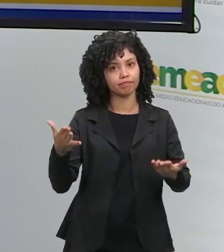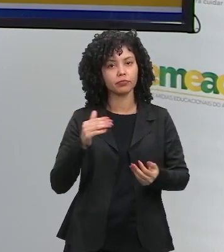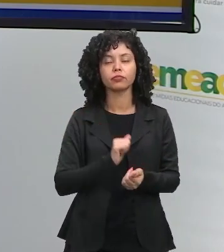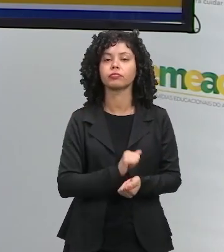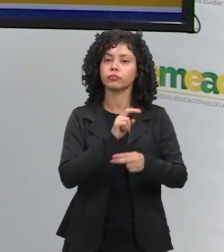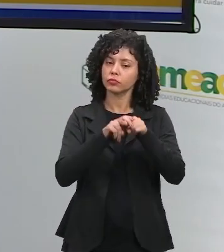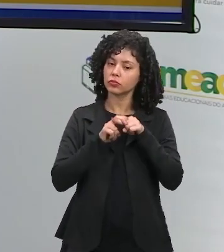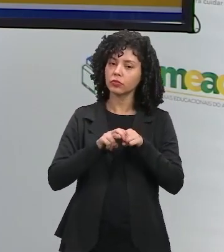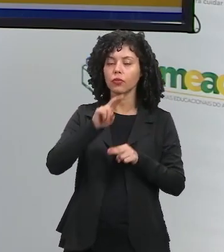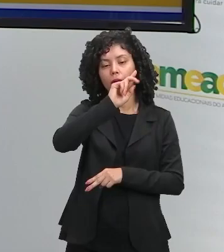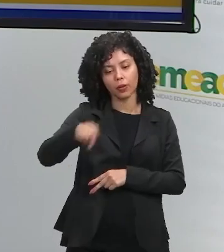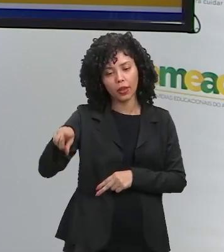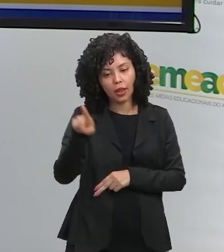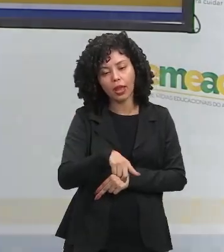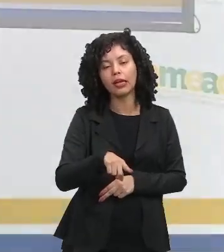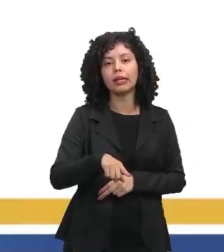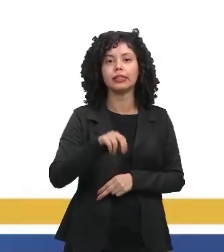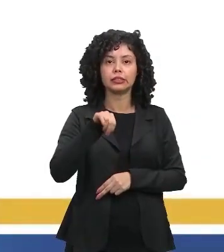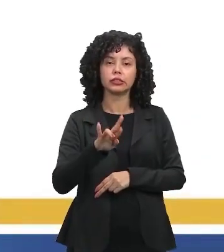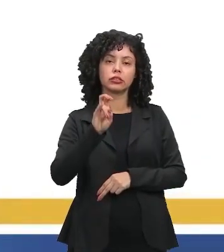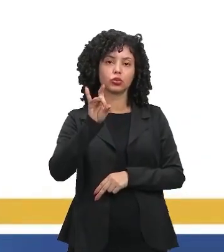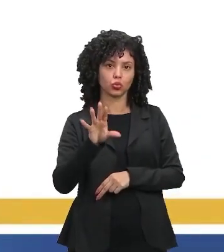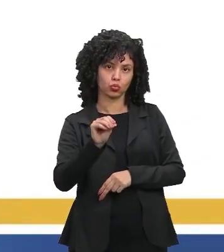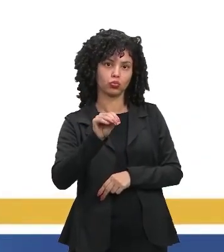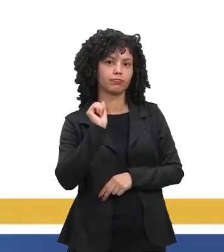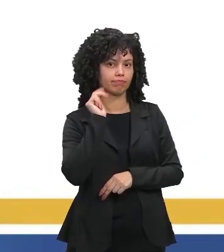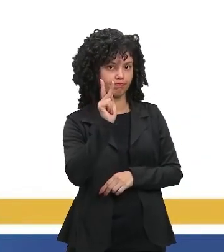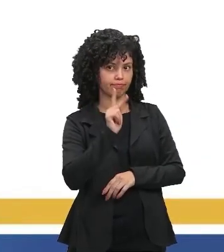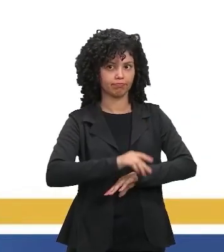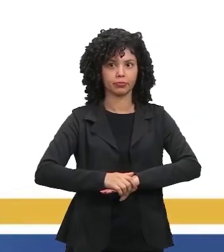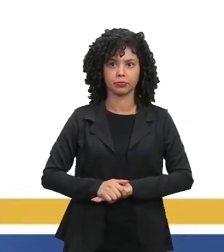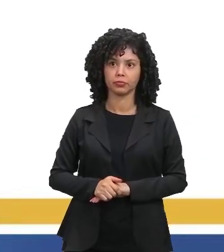isso que a gente diz que o átomo está neutro.